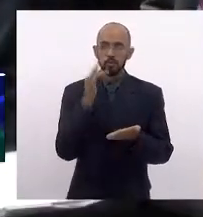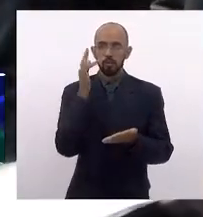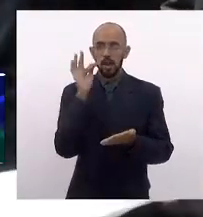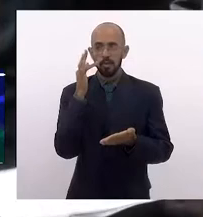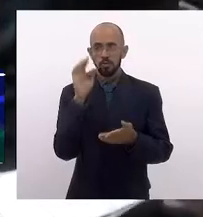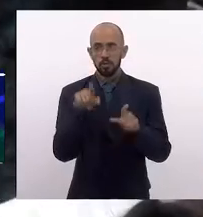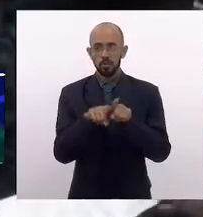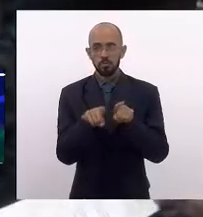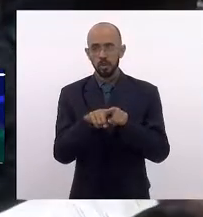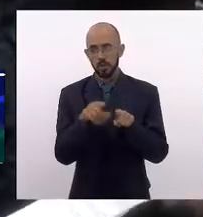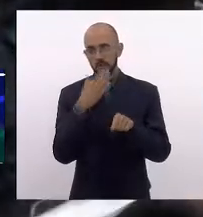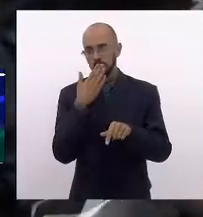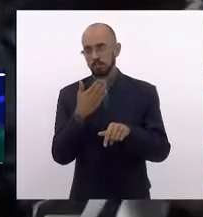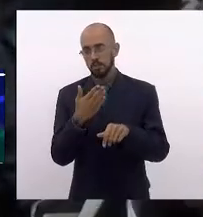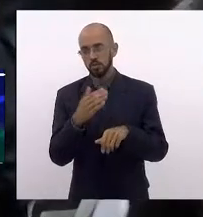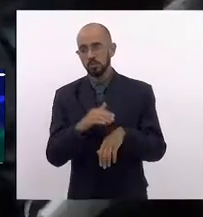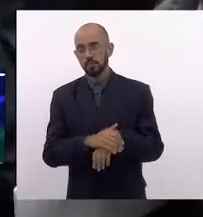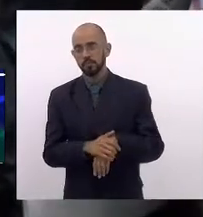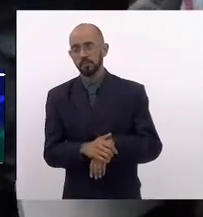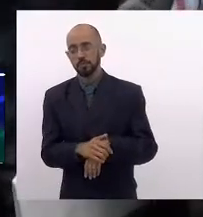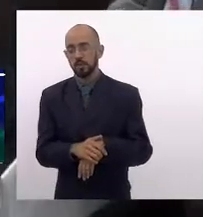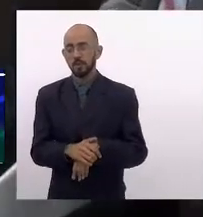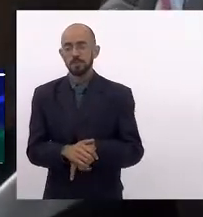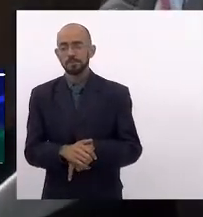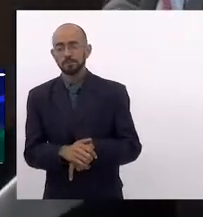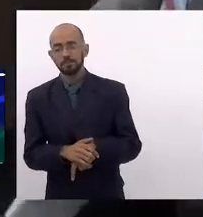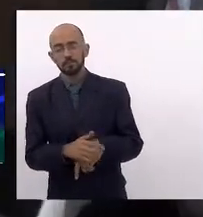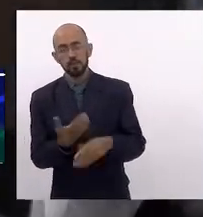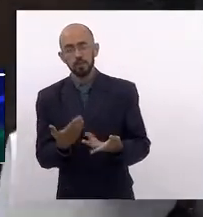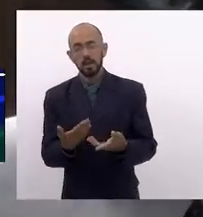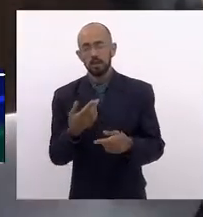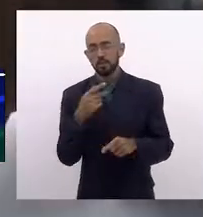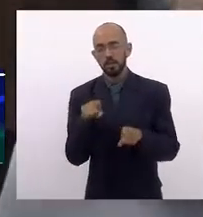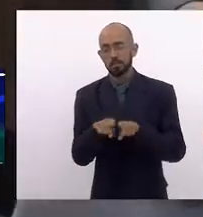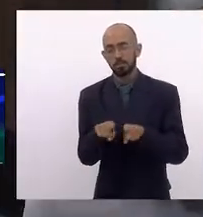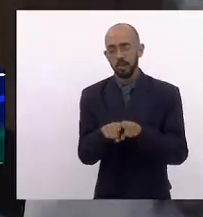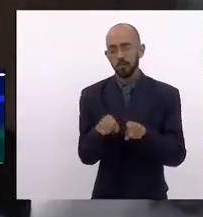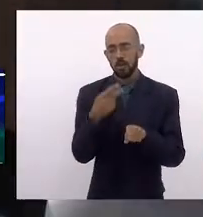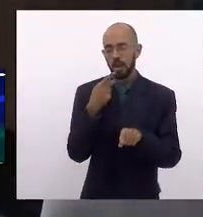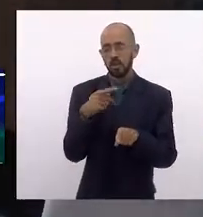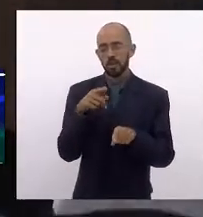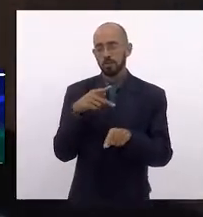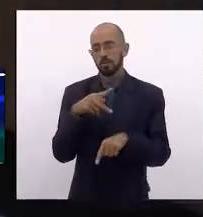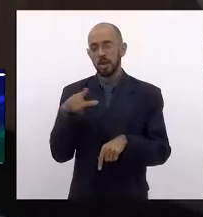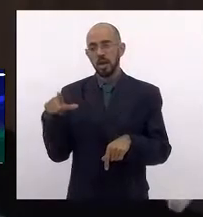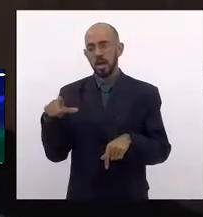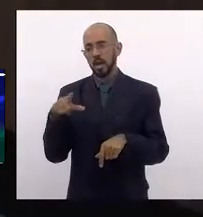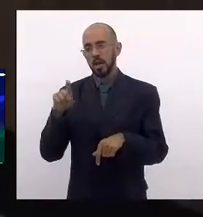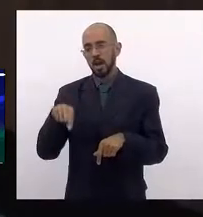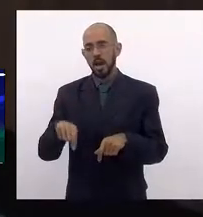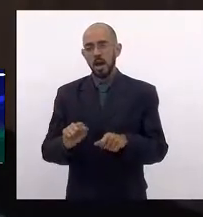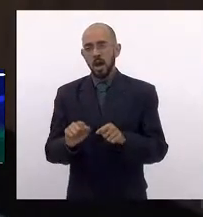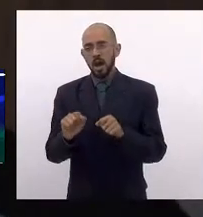serafini conseguir na co-autoria de para falar para serafini e eu queria também dizer que ser um projeto que decorre